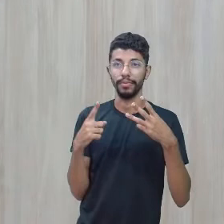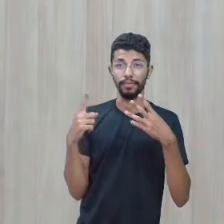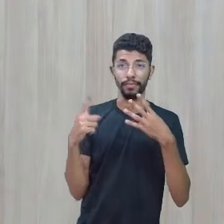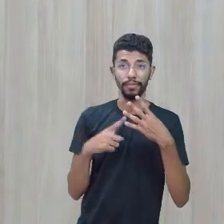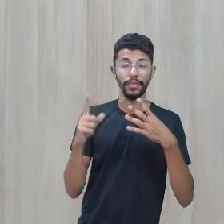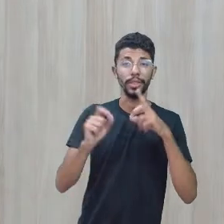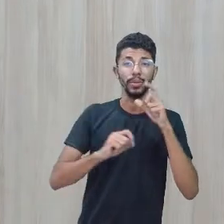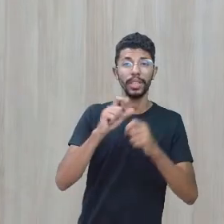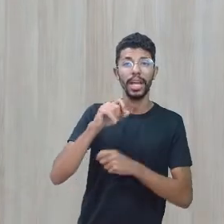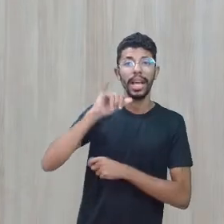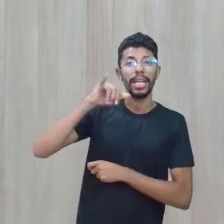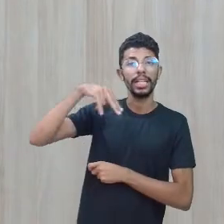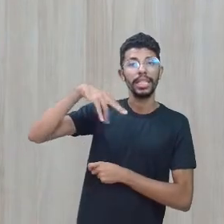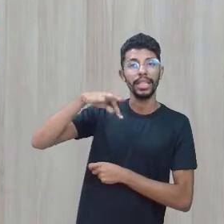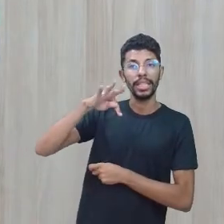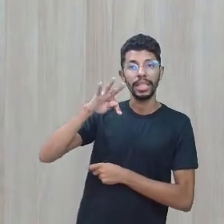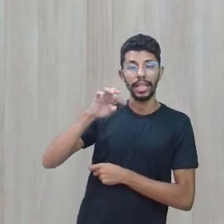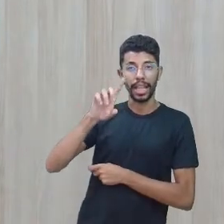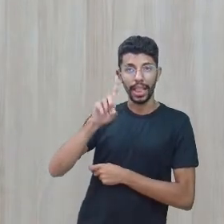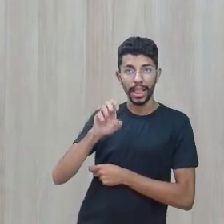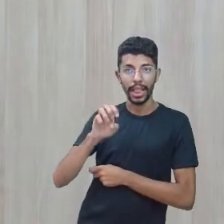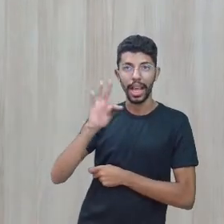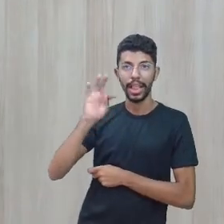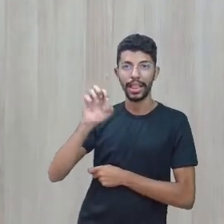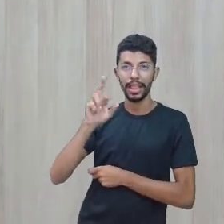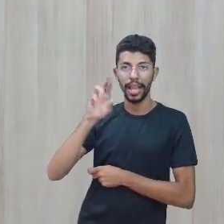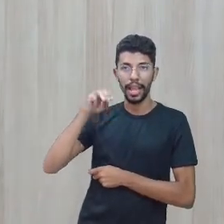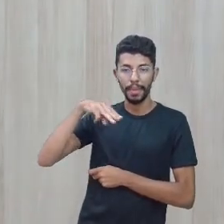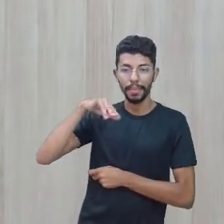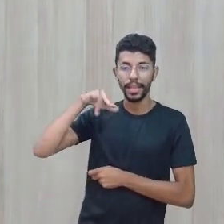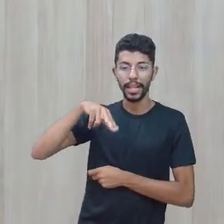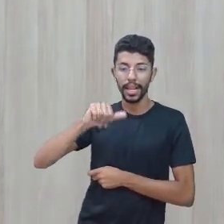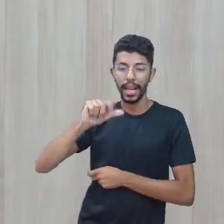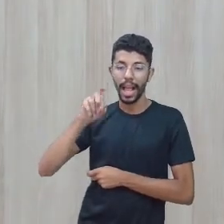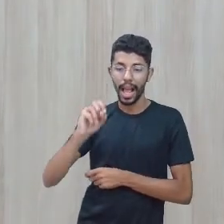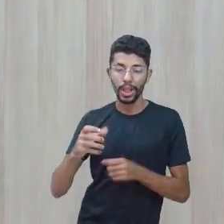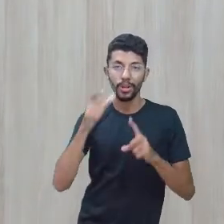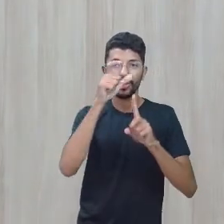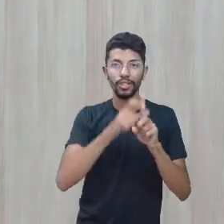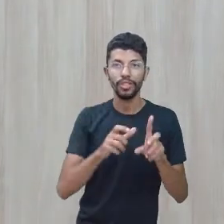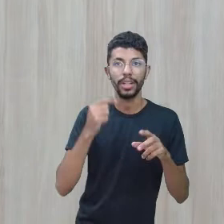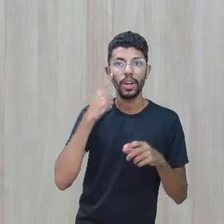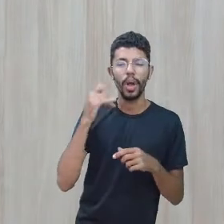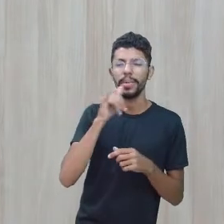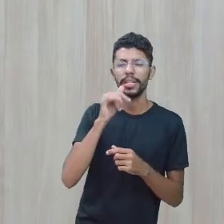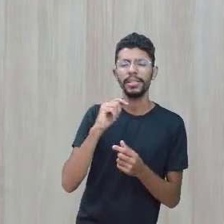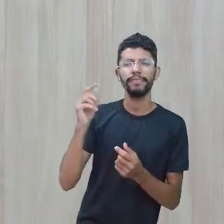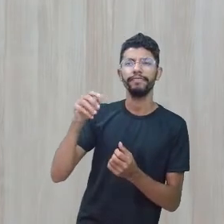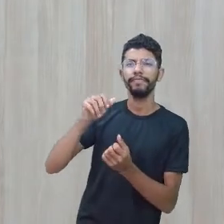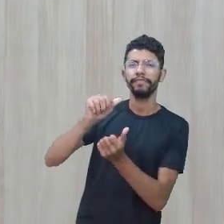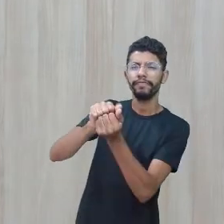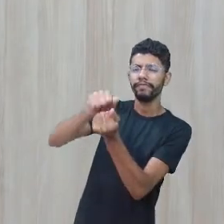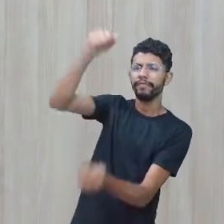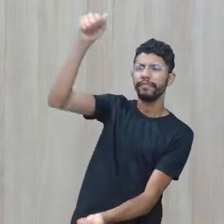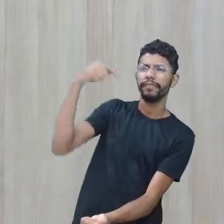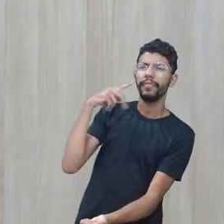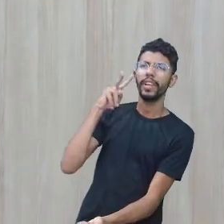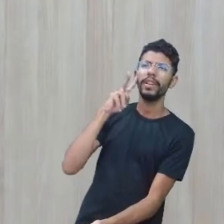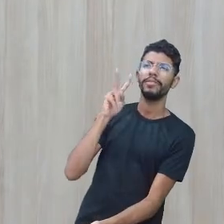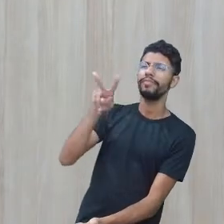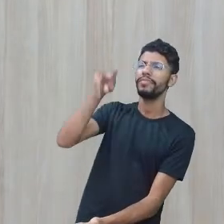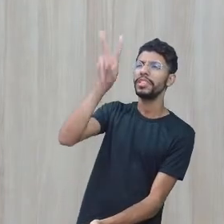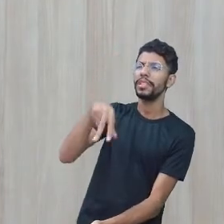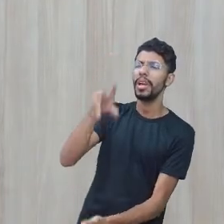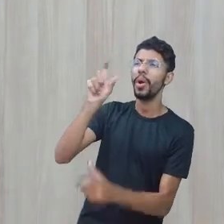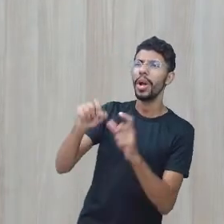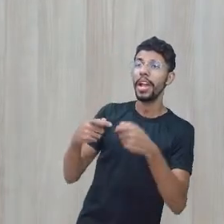indeterminado. Se eu leio um cartaz assim, precisa-se de funcionários com urgência.